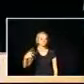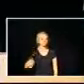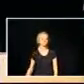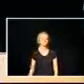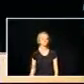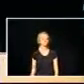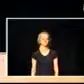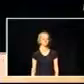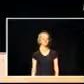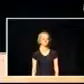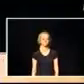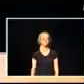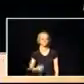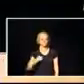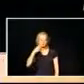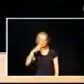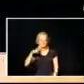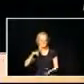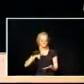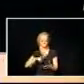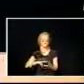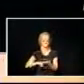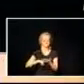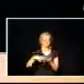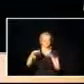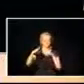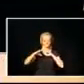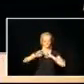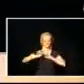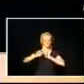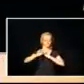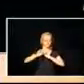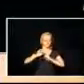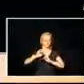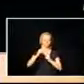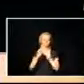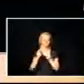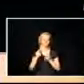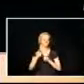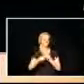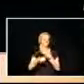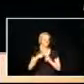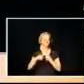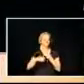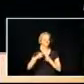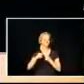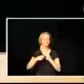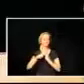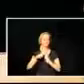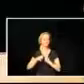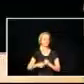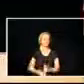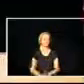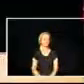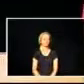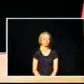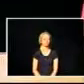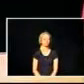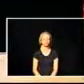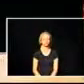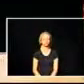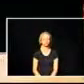colegas vereadores que compõem a Comissão de Finanças dessa Casa e também de Justiça sobre a questão do impacto financeiro